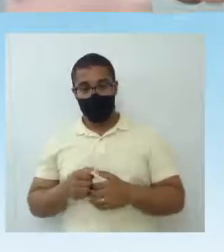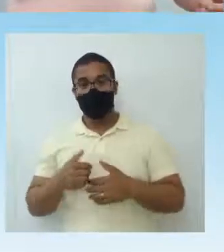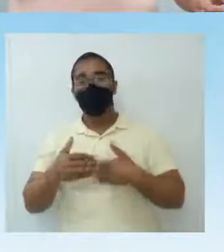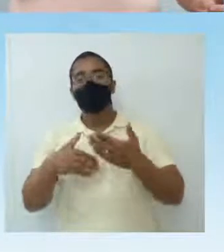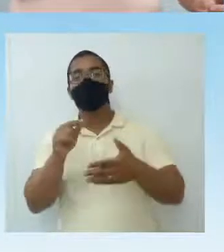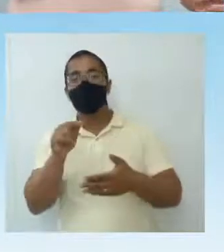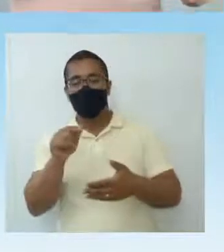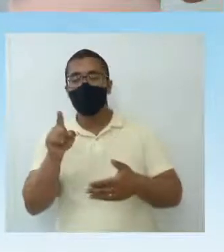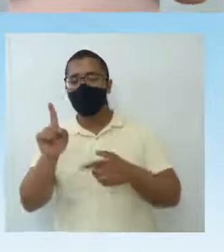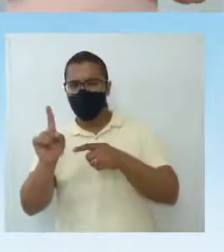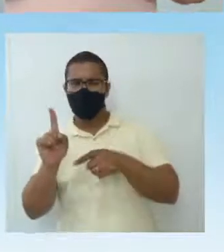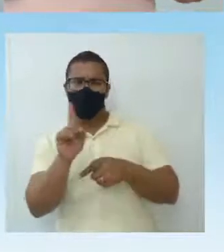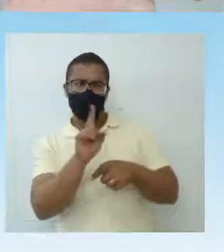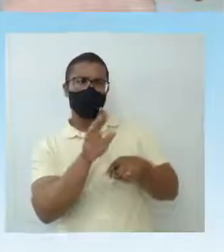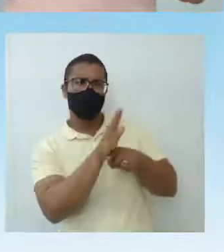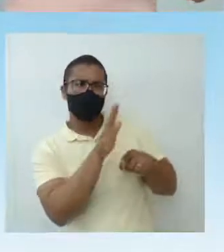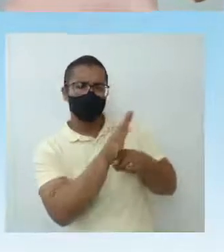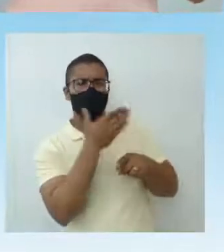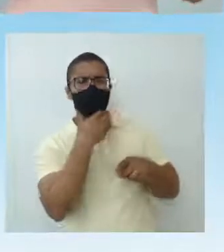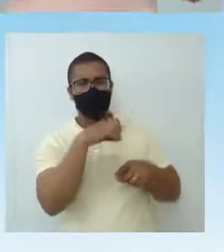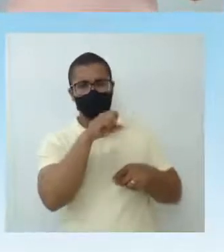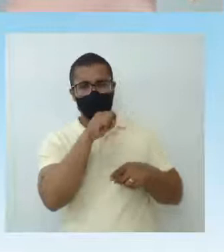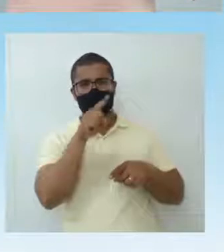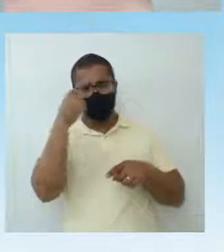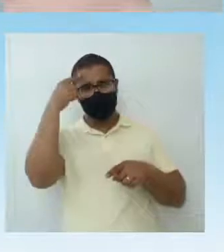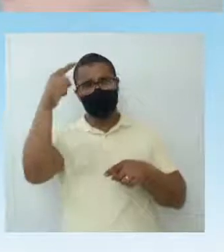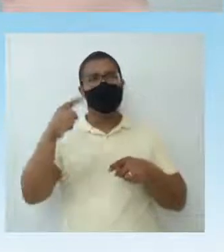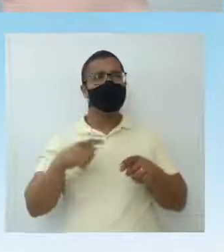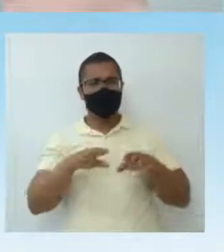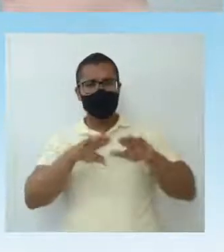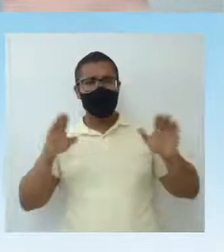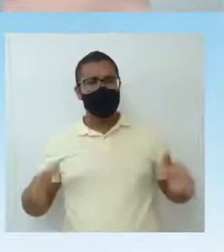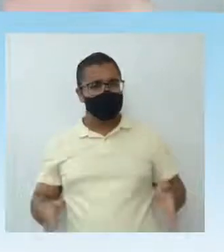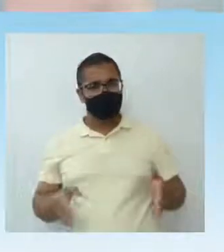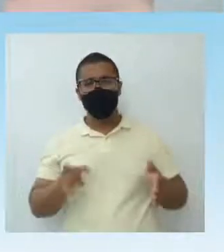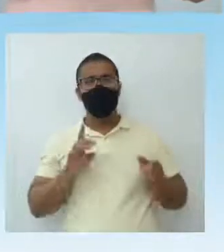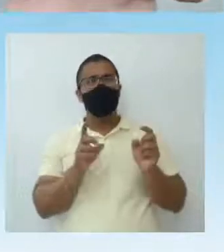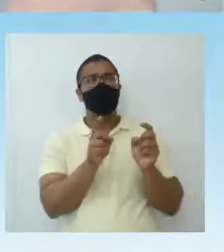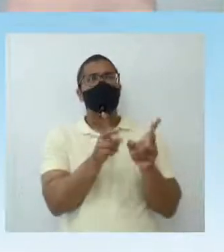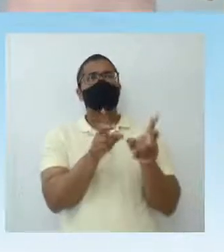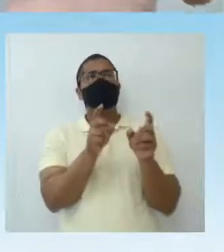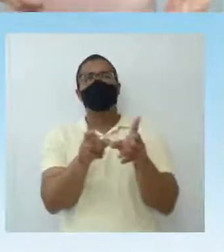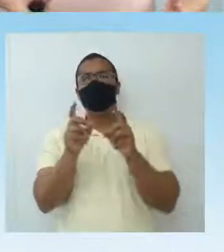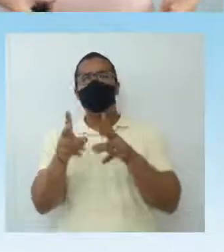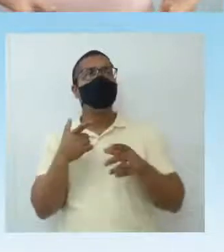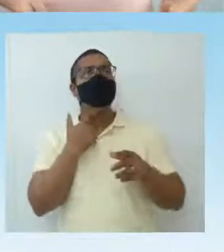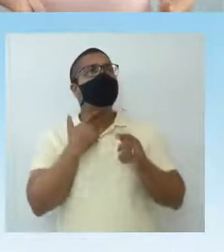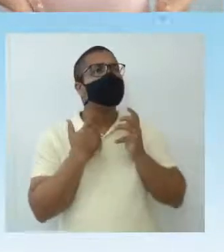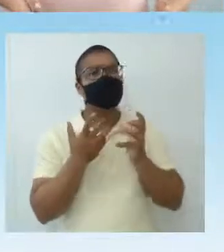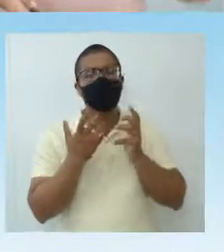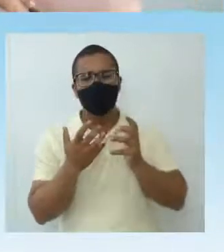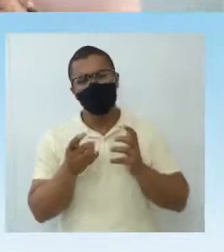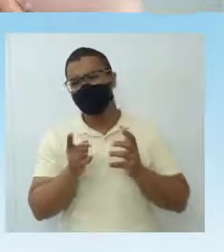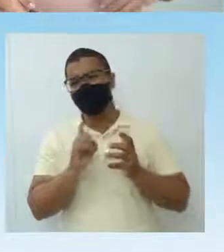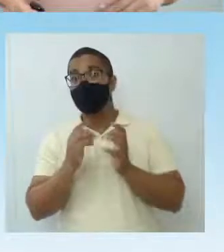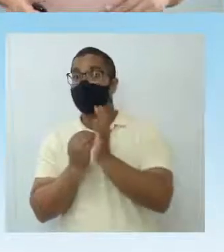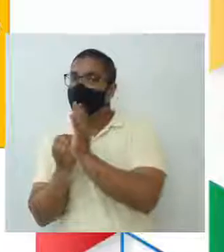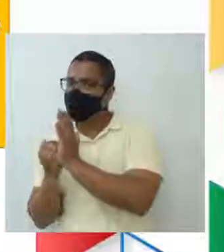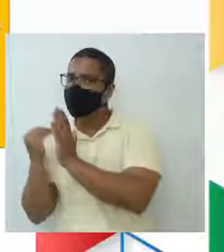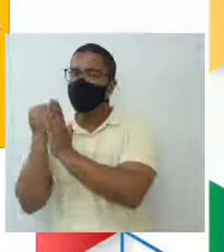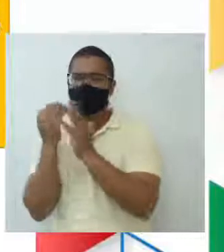no comércio, mas viver atrás de um balcão não era trabalho que o atraía, ele queria mais.